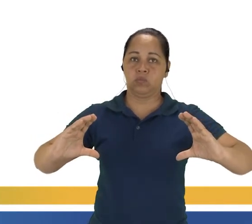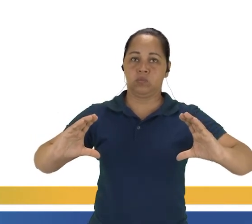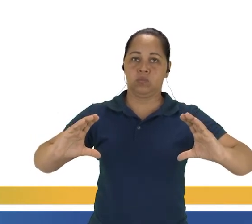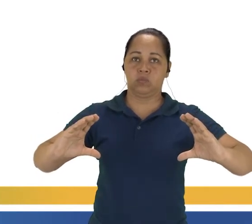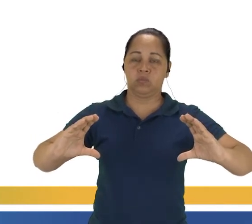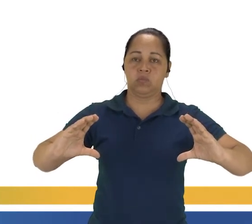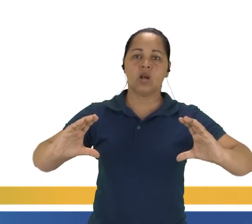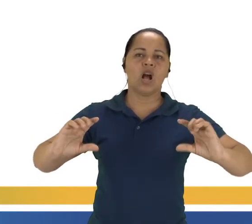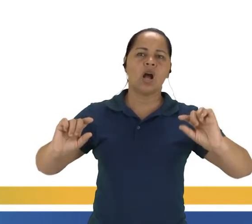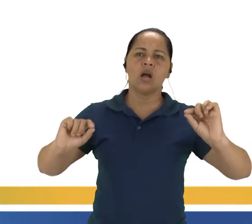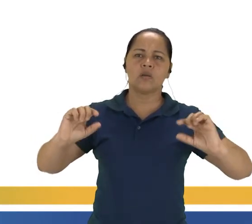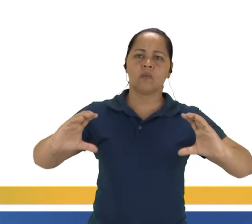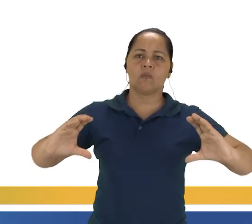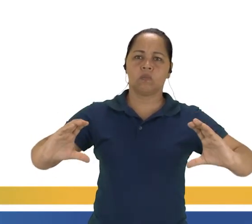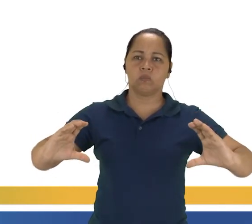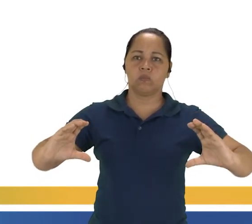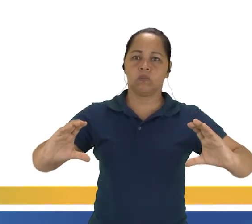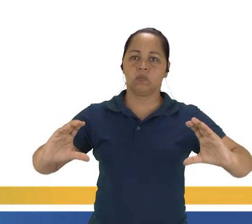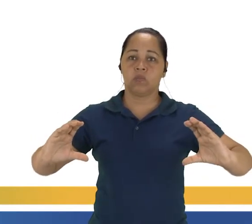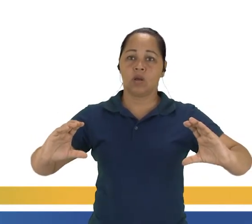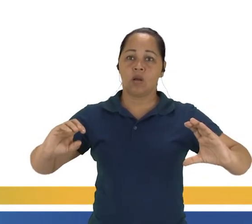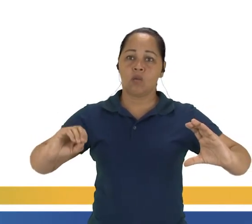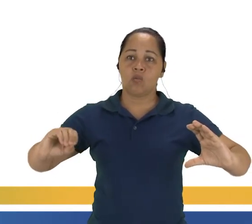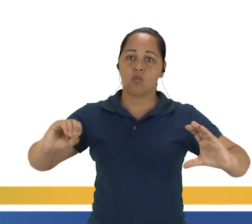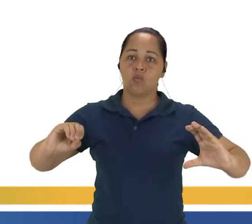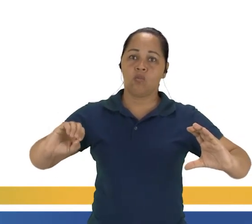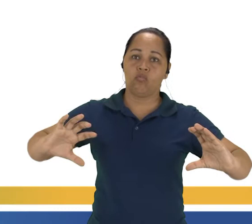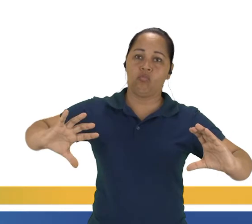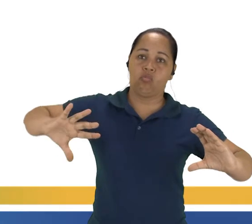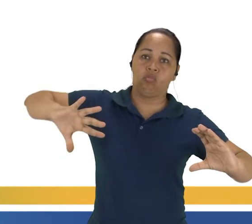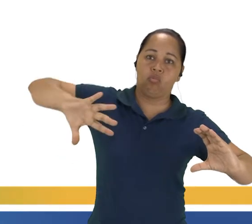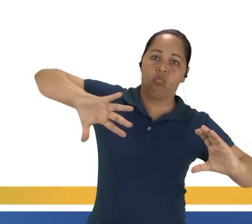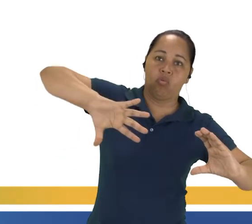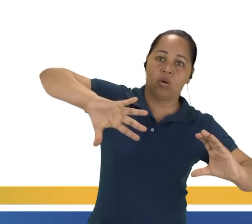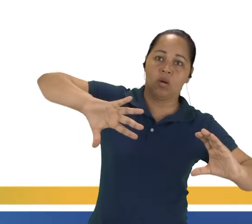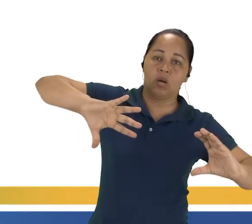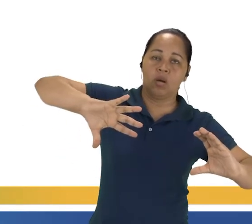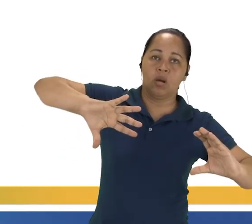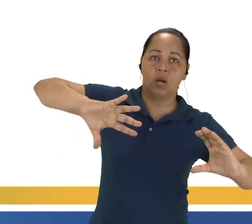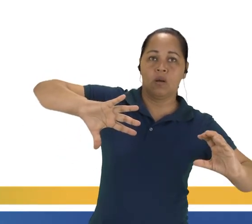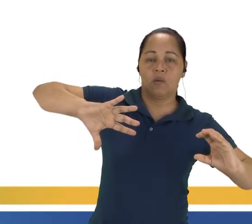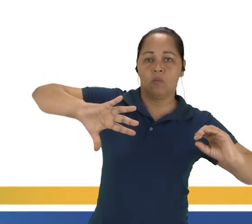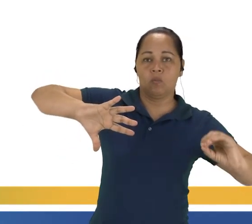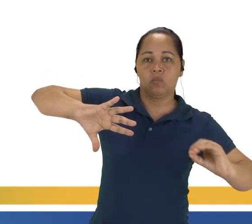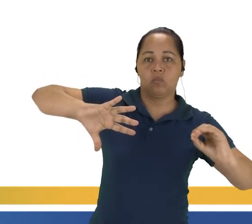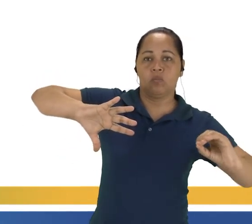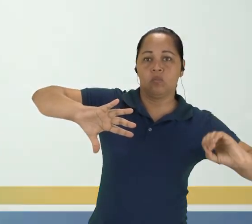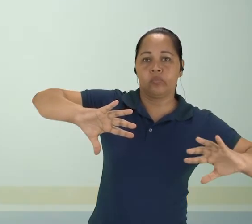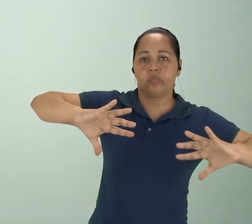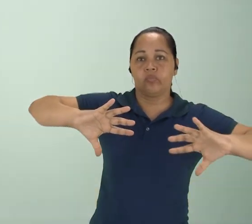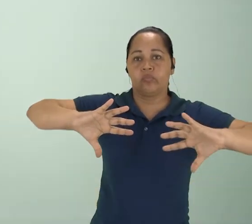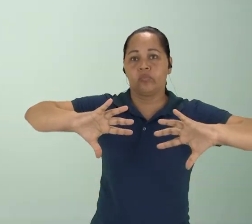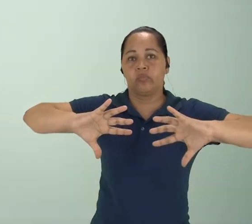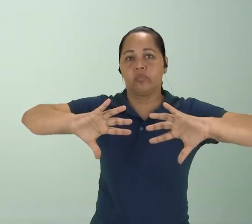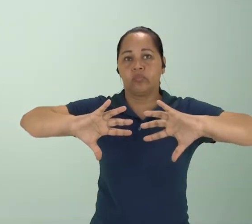vai separar esses cromossomos, essas cromátides. Então, os filamentos do fuso vão se ligar,